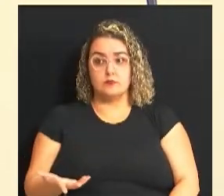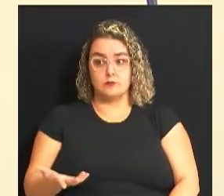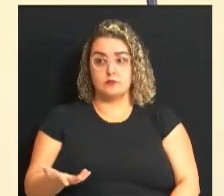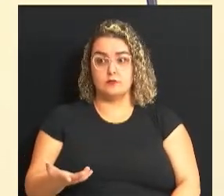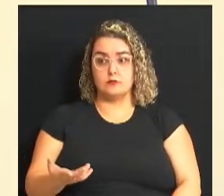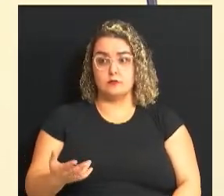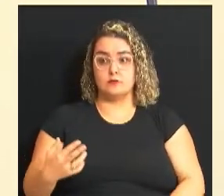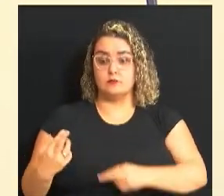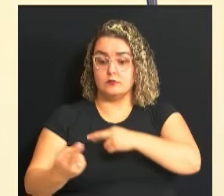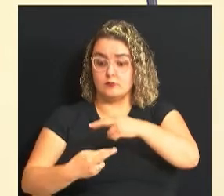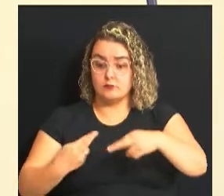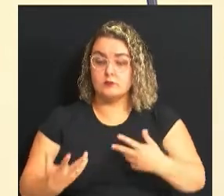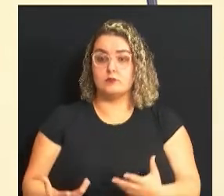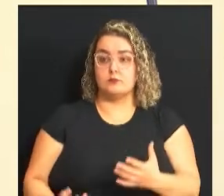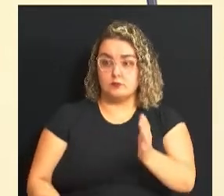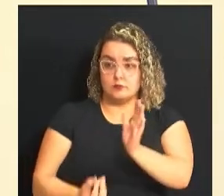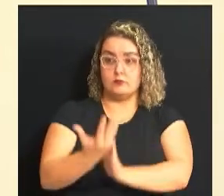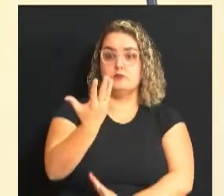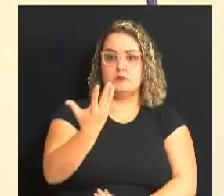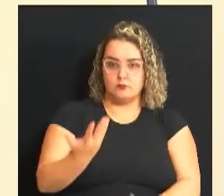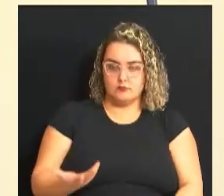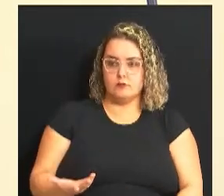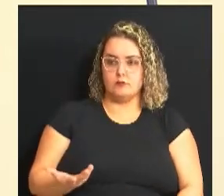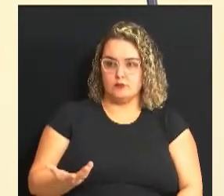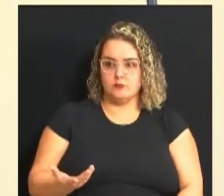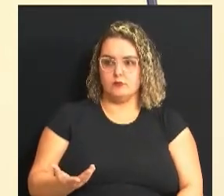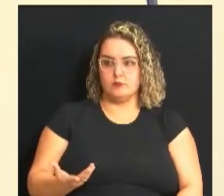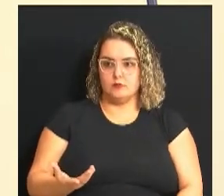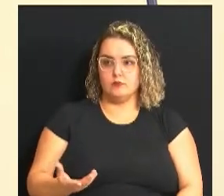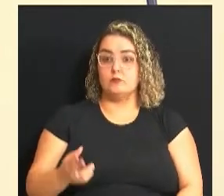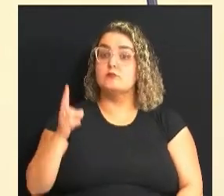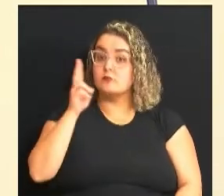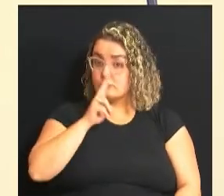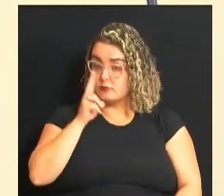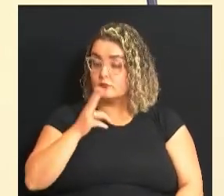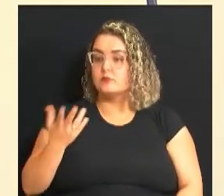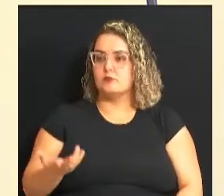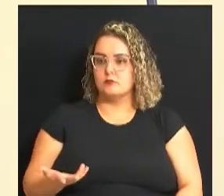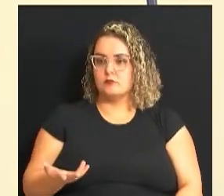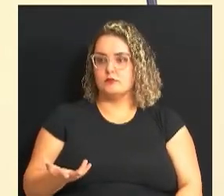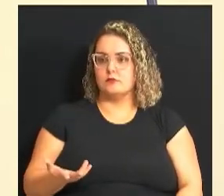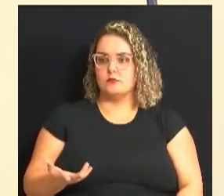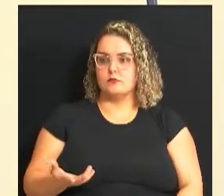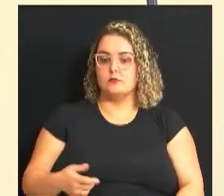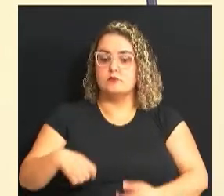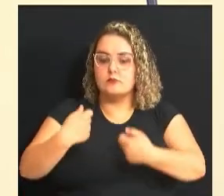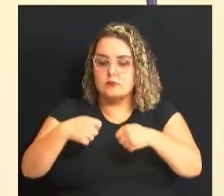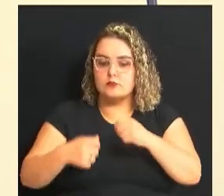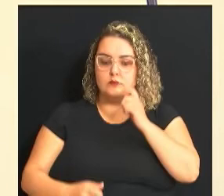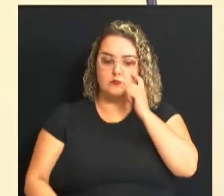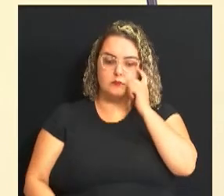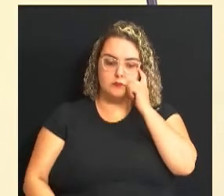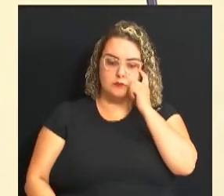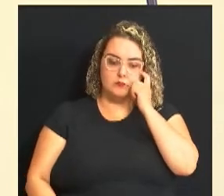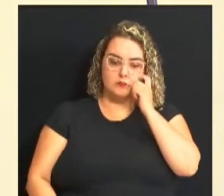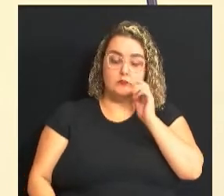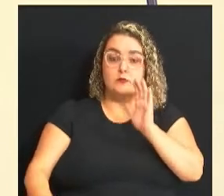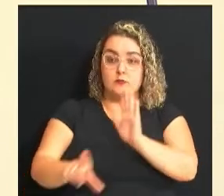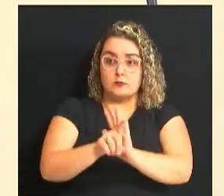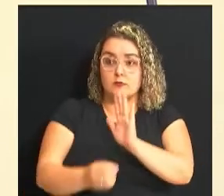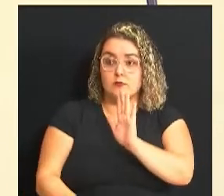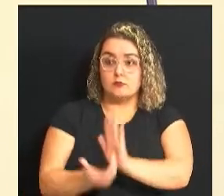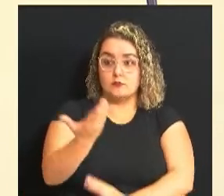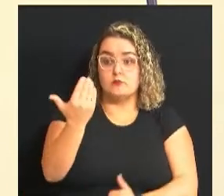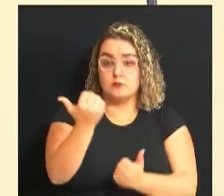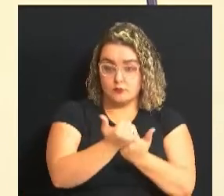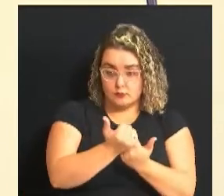relação à criação que fosse urgente, necessita, não a lei cria o cargo, né,